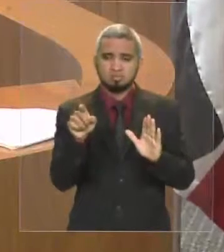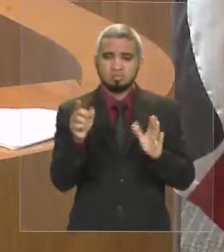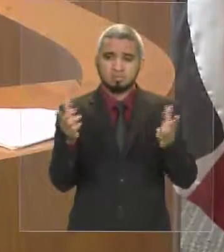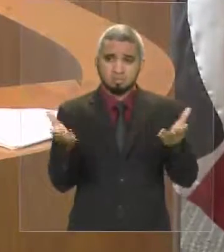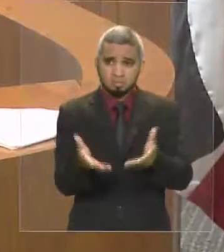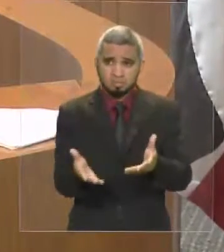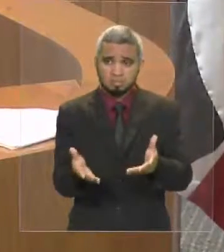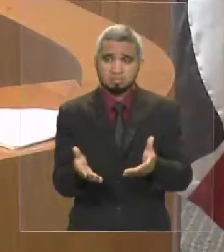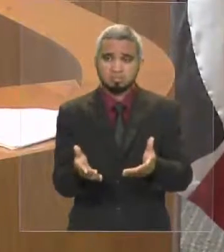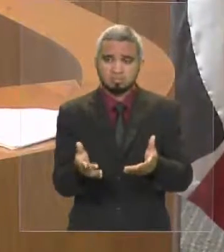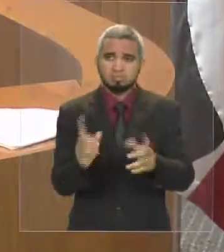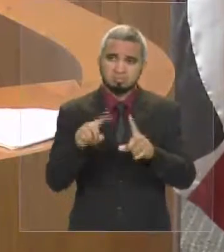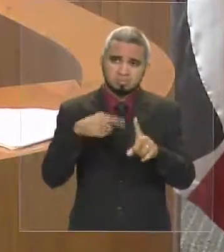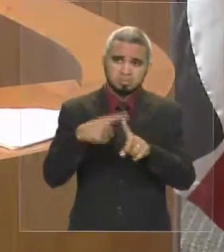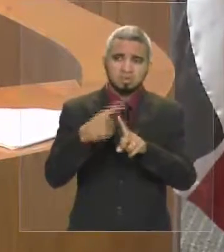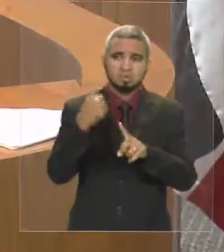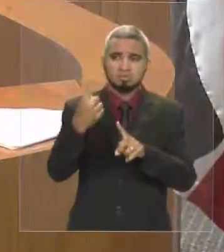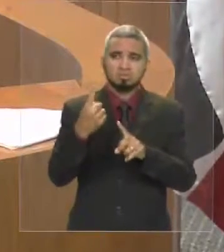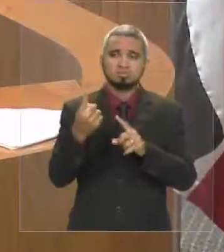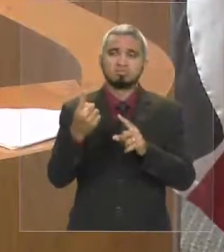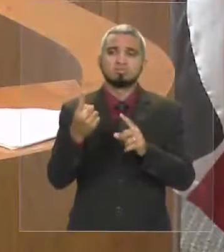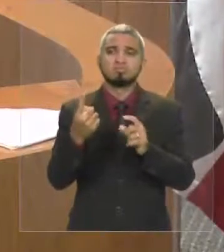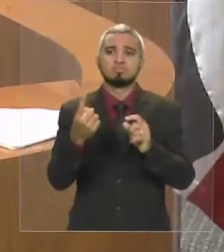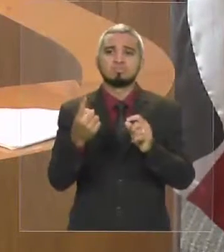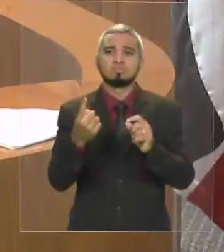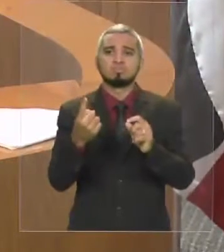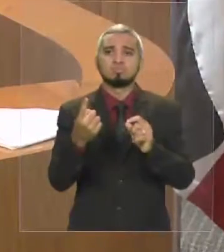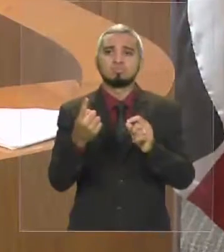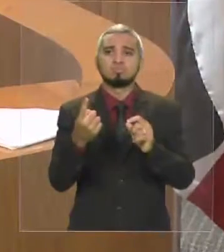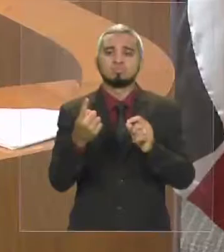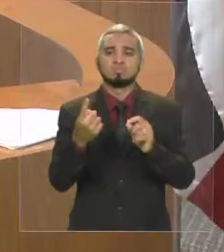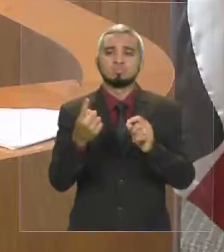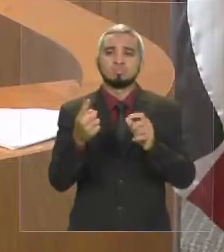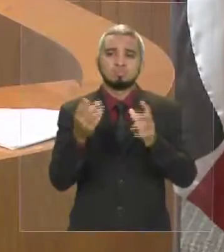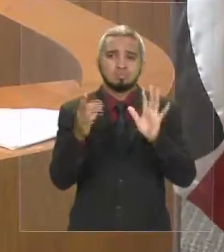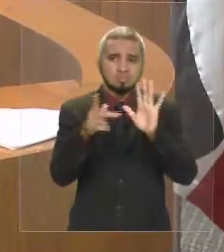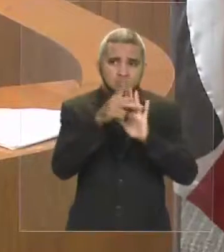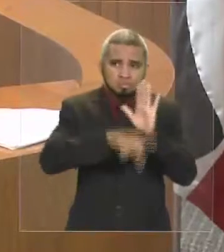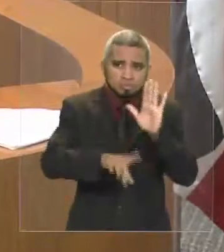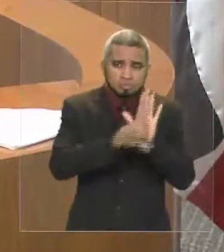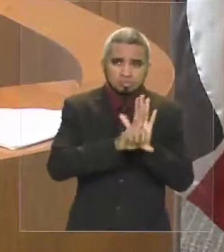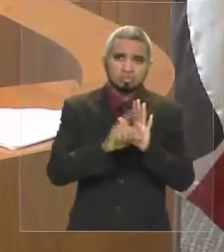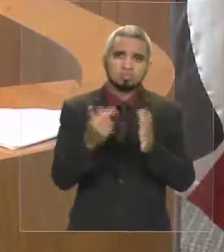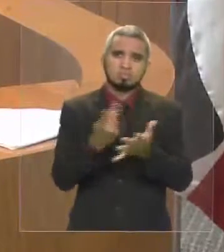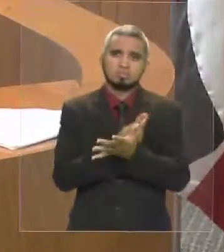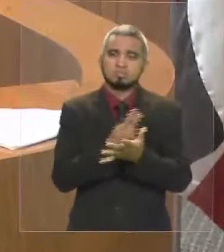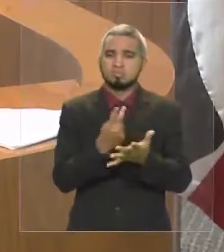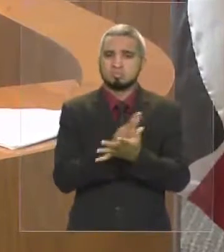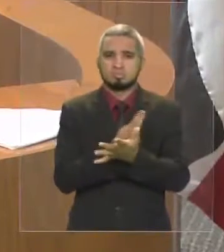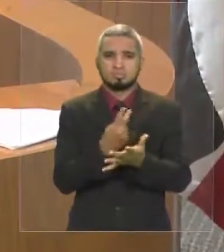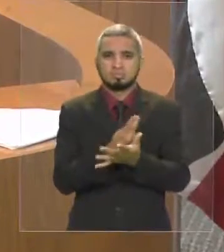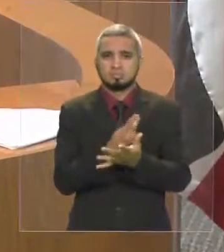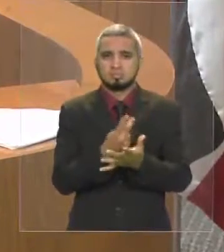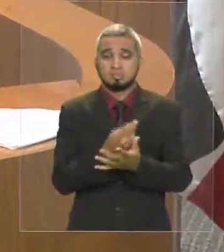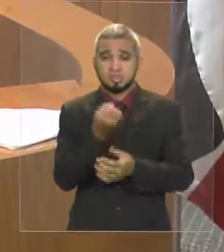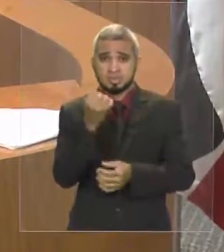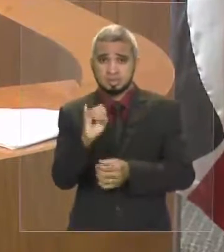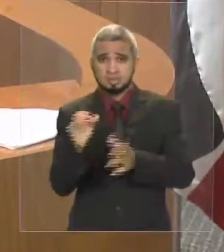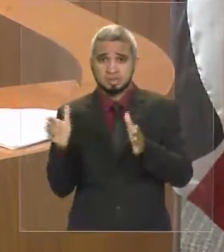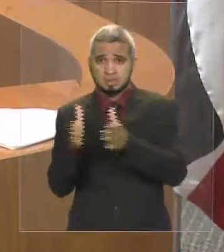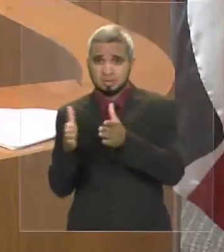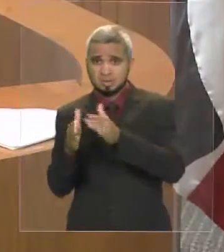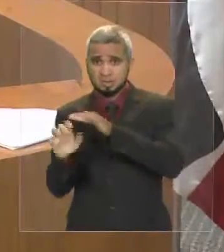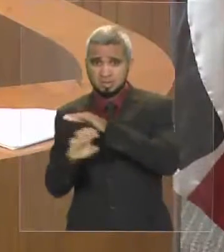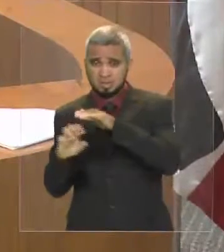essa casa mais uma contradição desse projeto de lei. Para o pequeno comerciante que não atender às pequenas exigências,